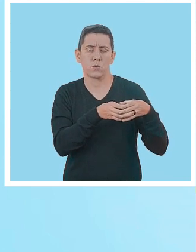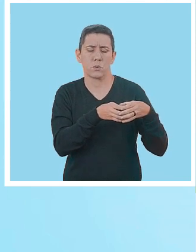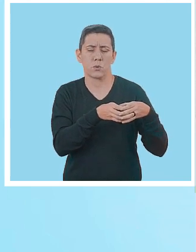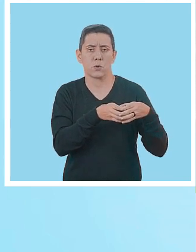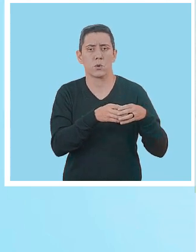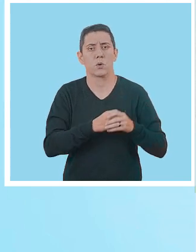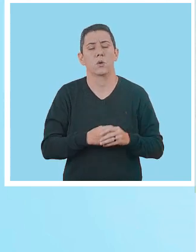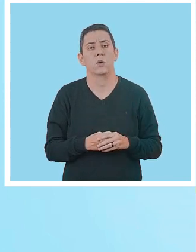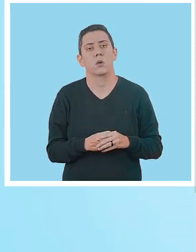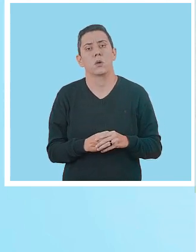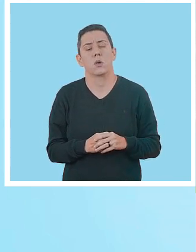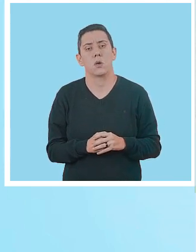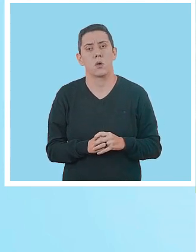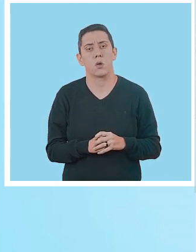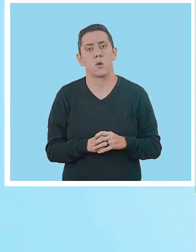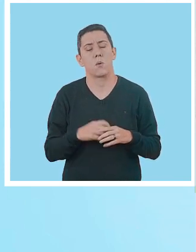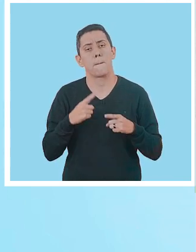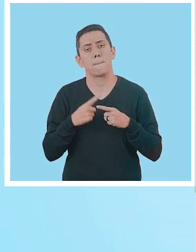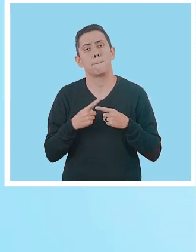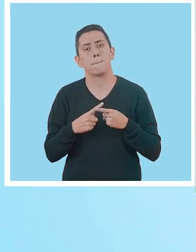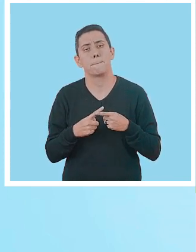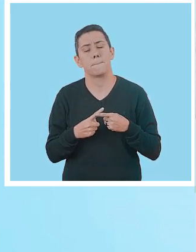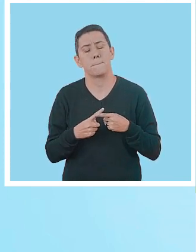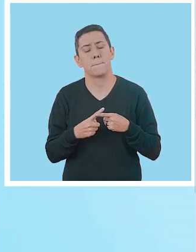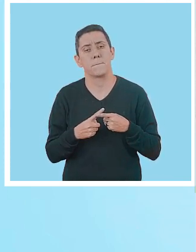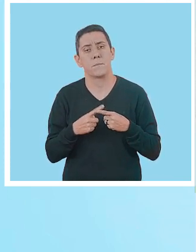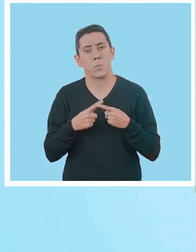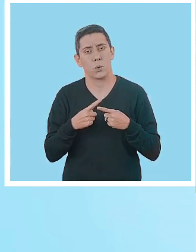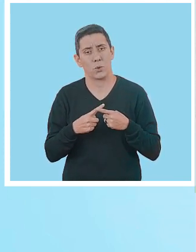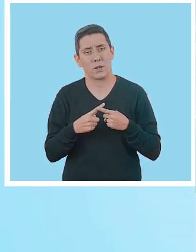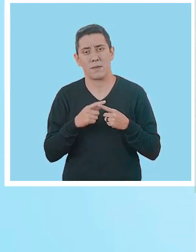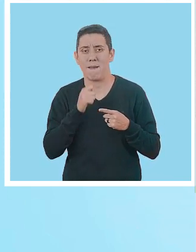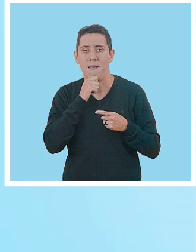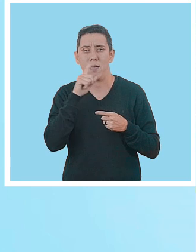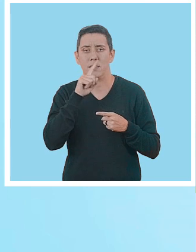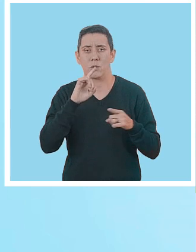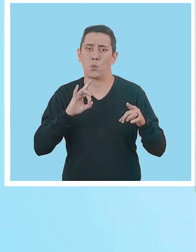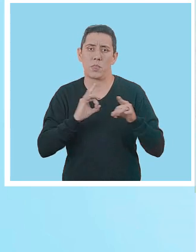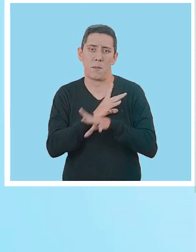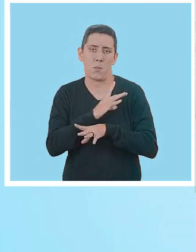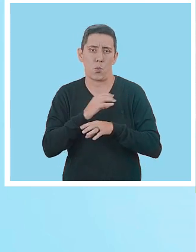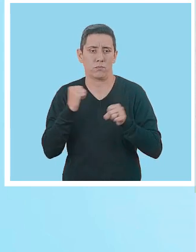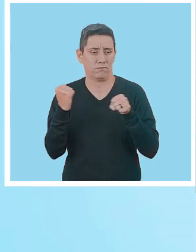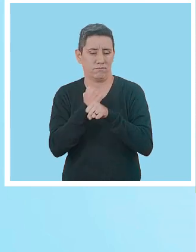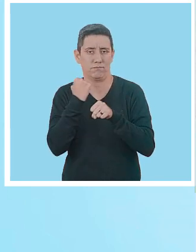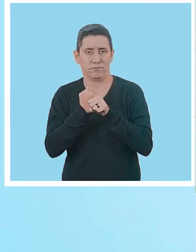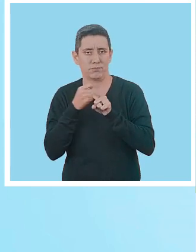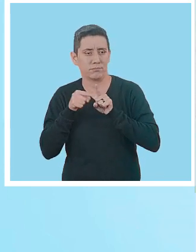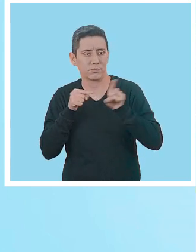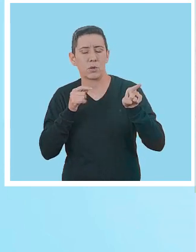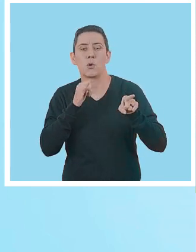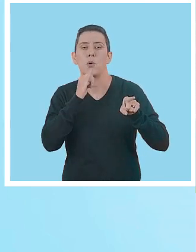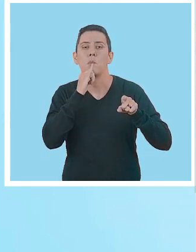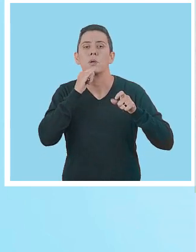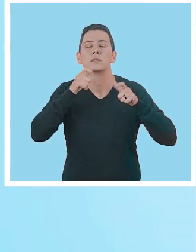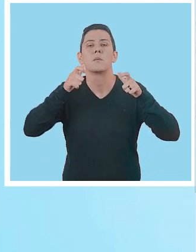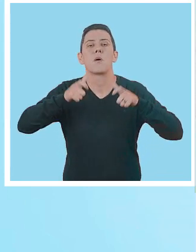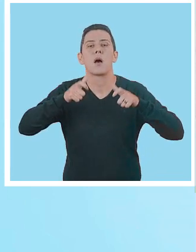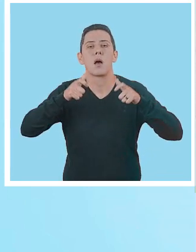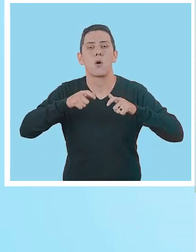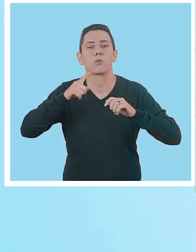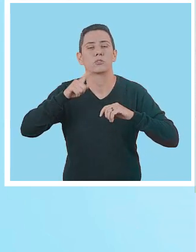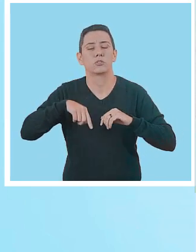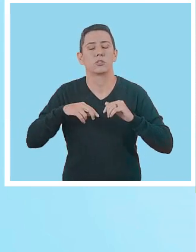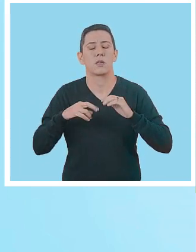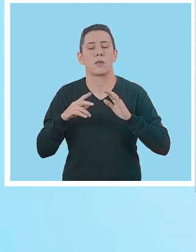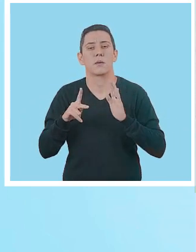aí em alguns lugares locais ainda o sistema interligado não chegou como por exemplo em Roraima apesar de